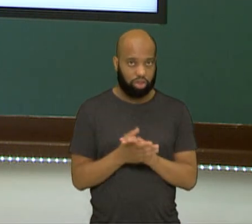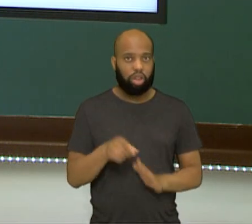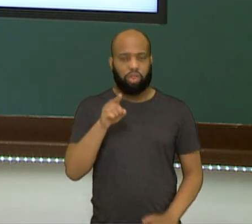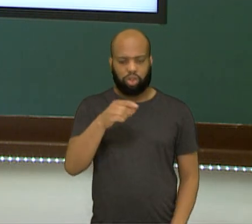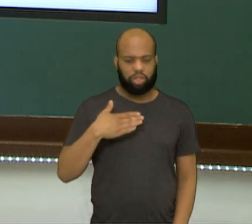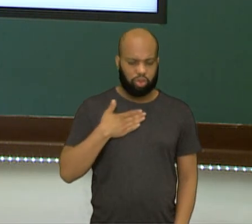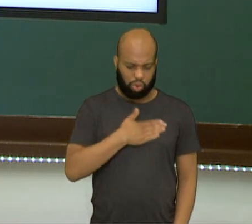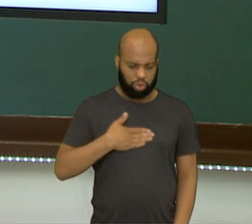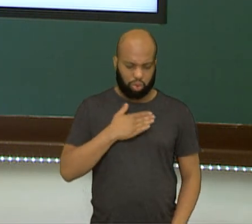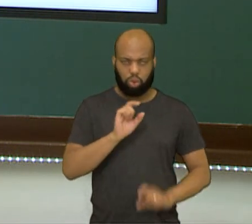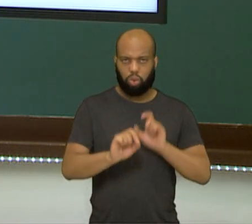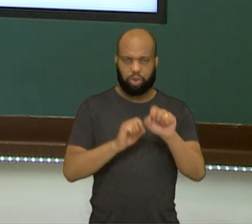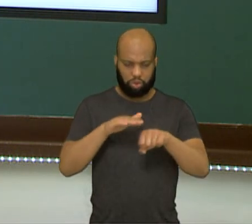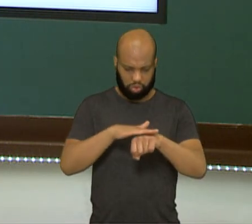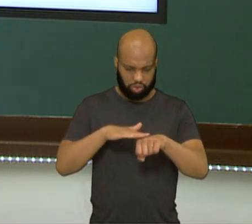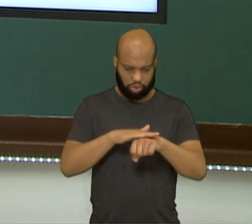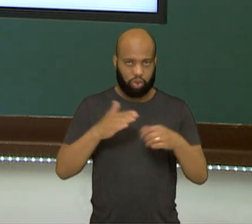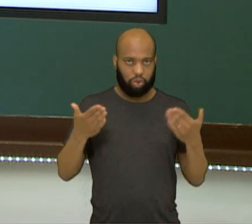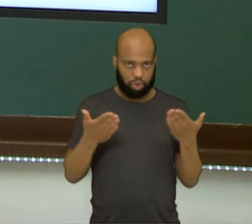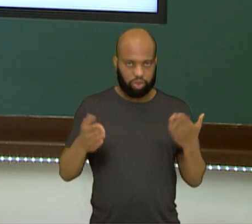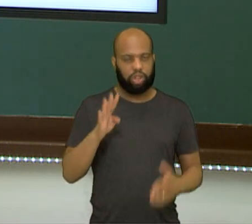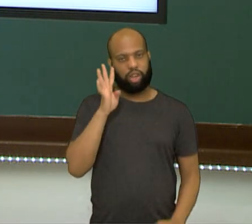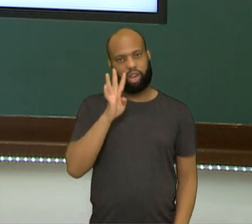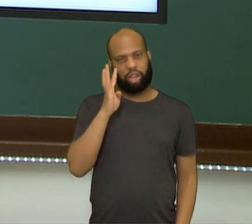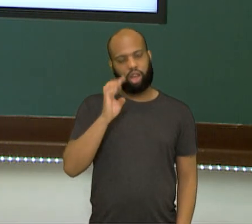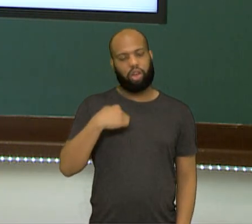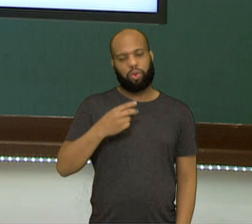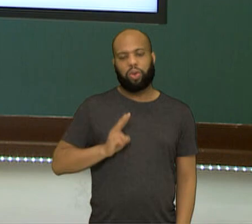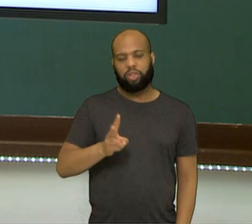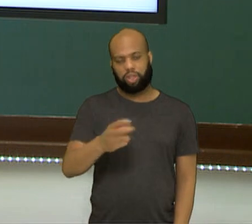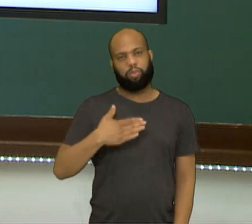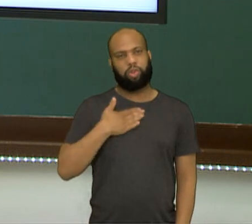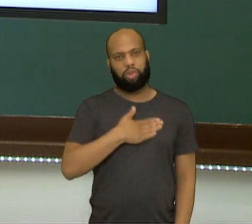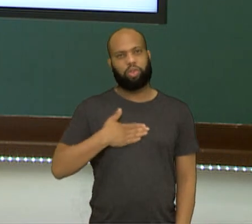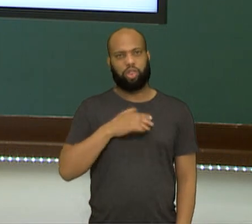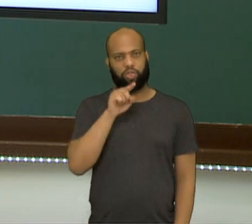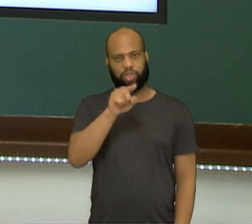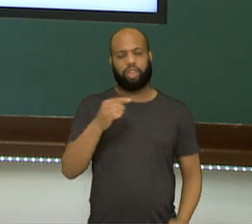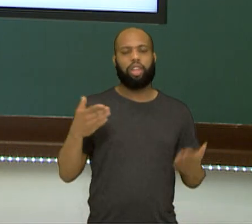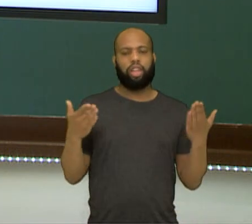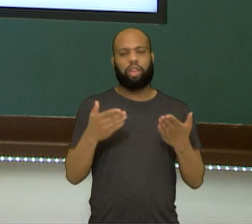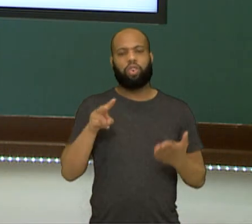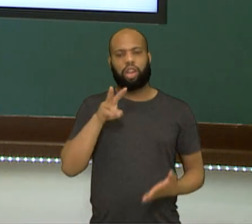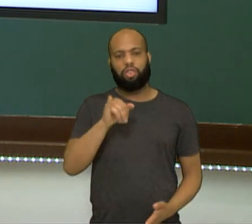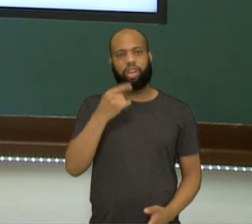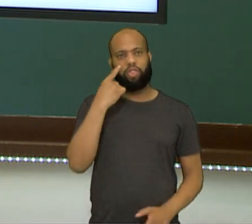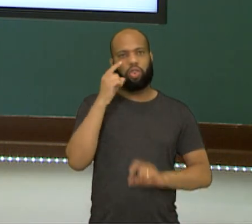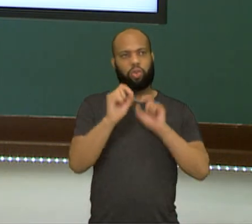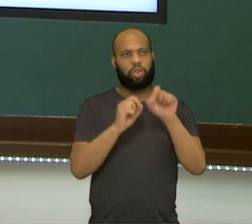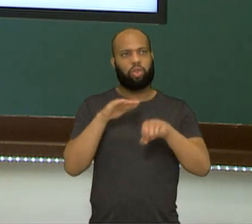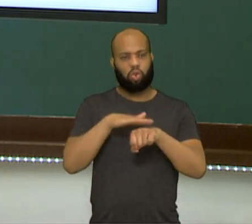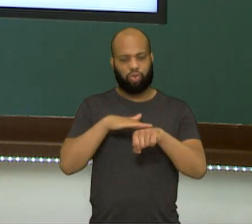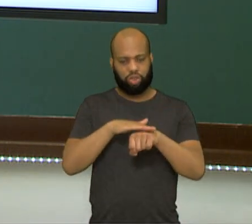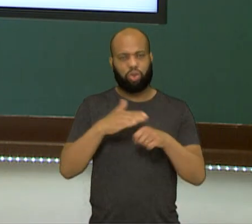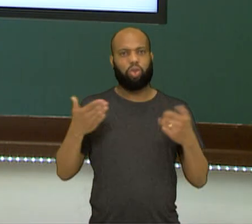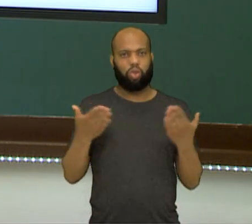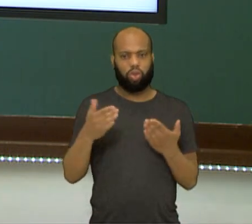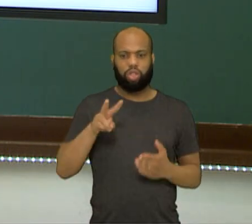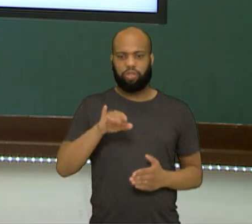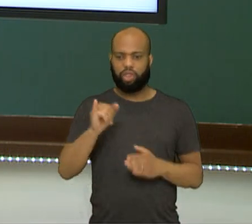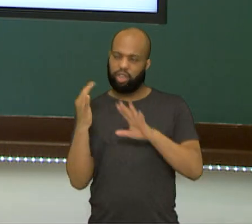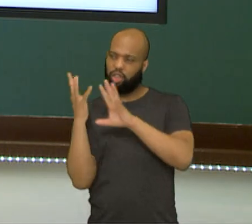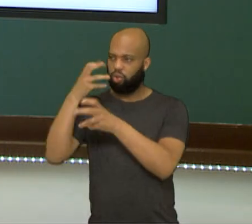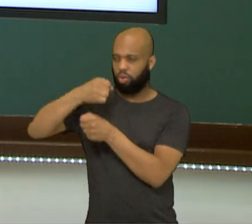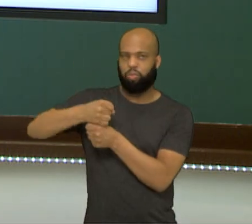nós conversamos? Sim? Legal, eu sempre gosto com vocês aqui. Vamos ver o que conversou então hoje? Vamos retomar os nossos